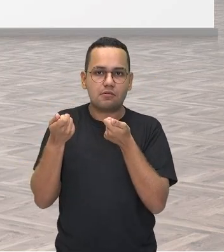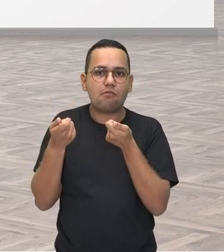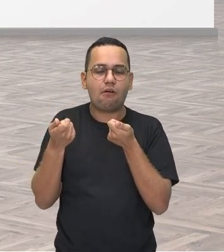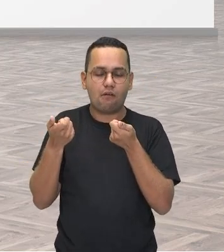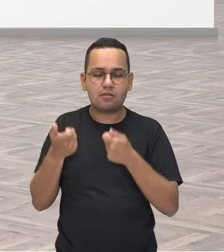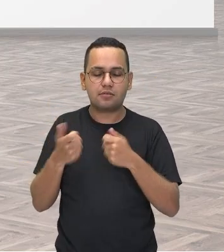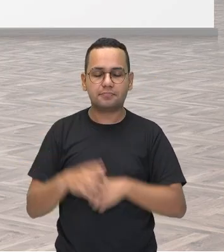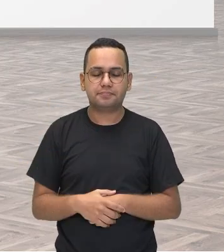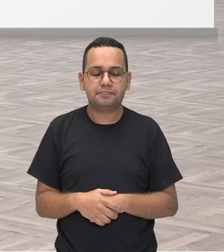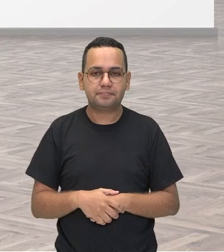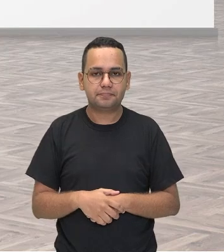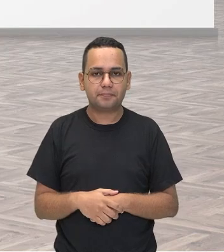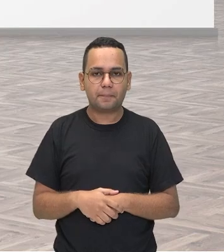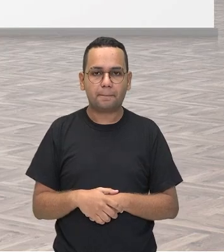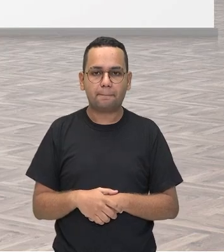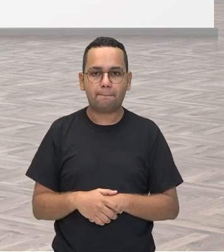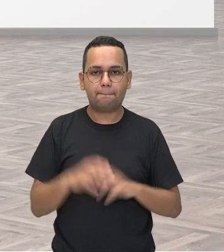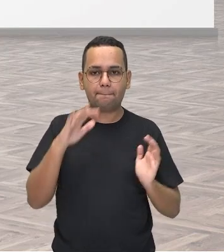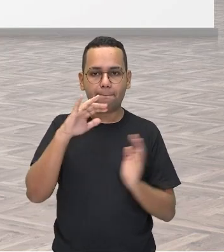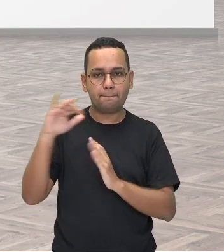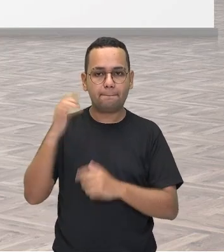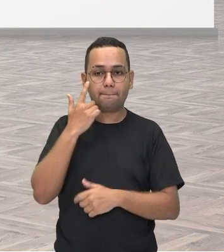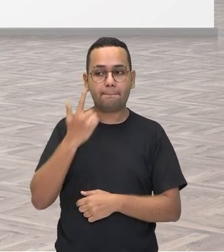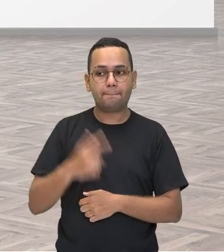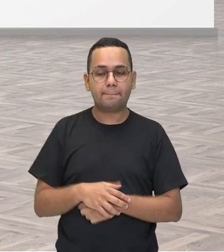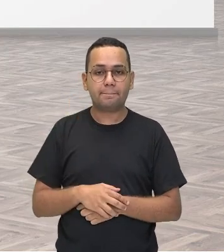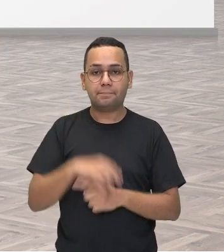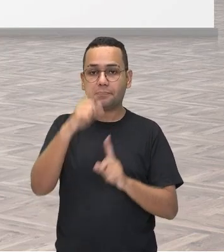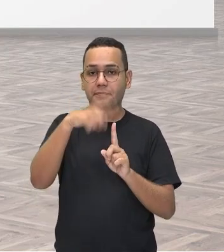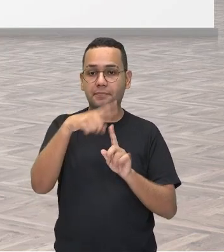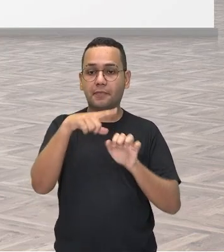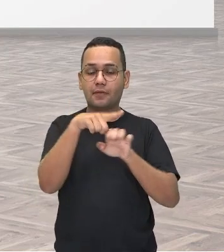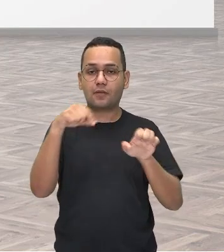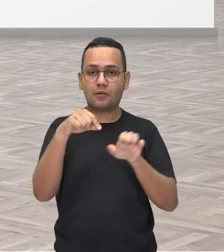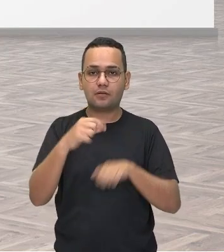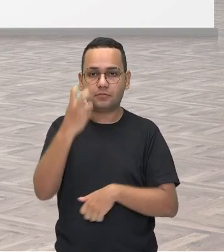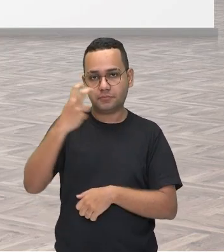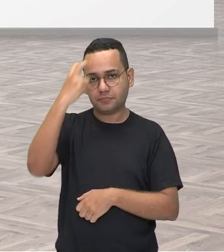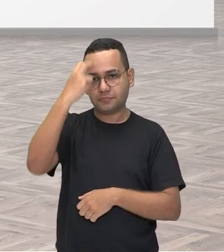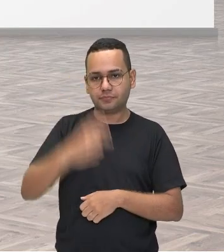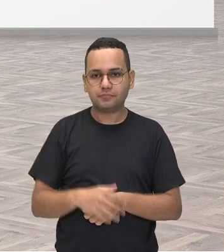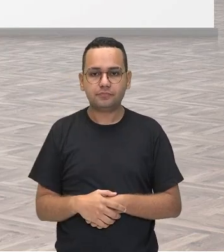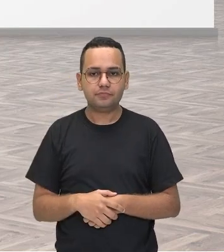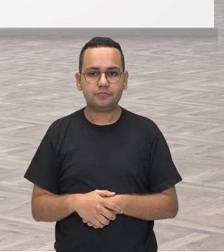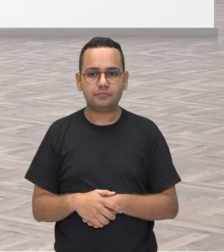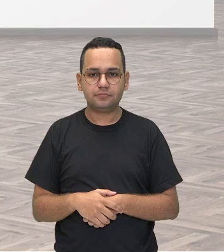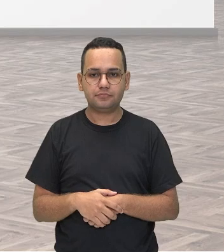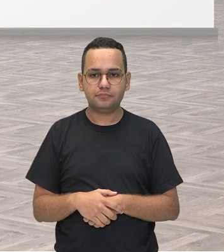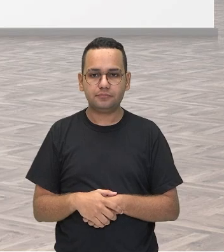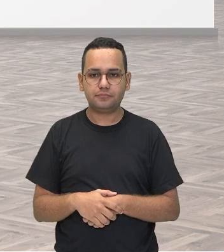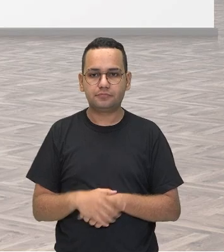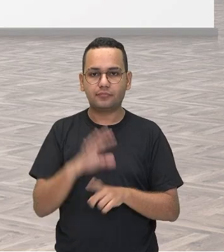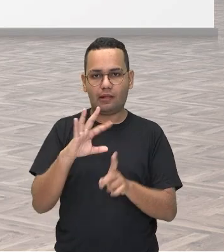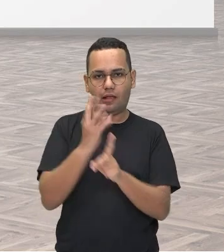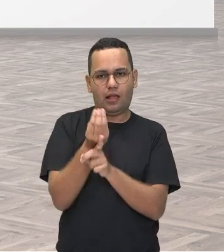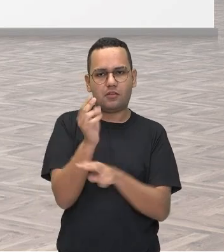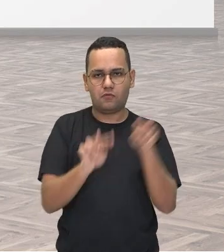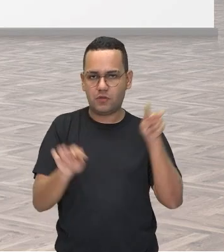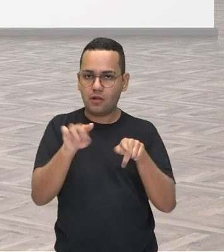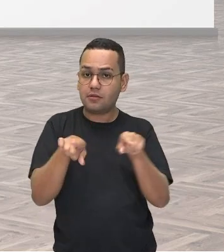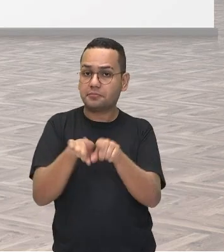ver agora os tipos de empreendimento cultural. A gente tem, por exemplo, nas artes visuais e design. A gente pode empreender com pintura,